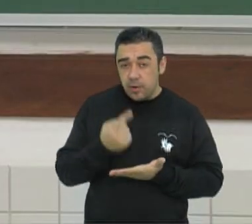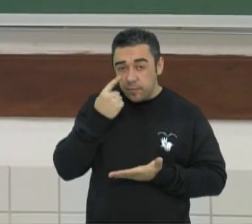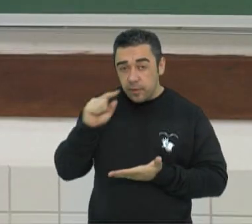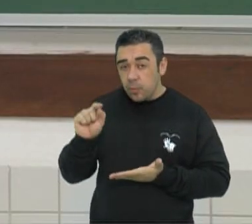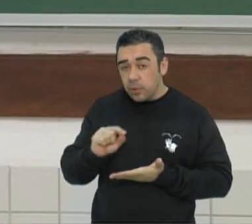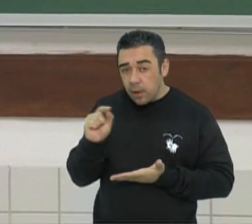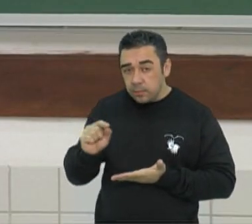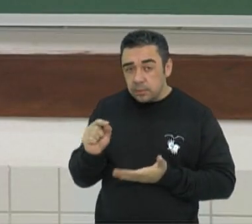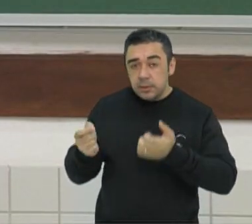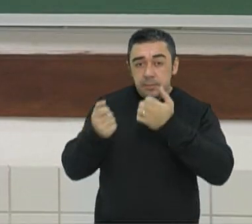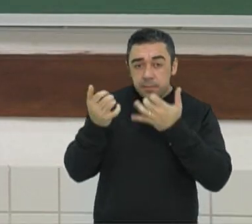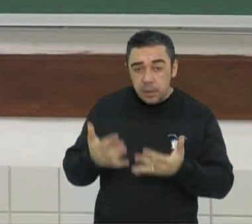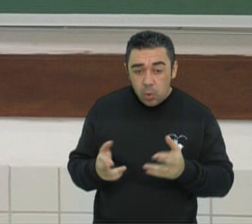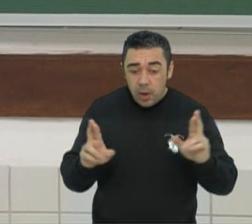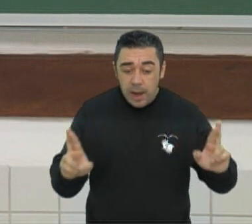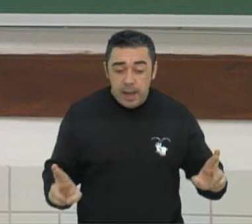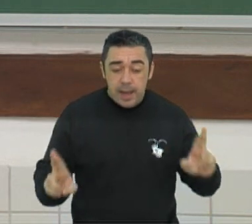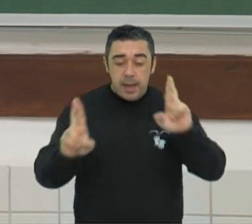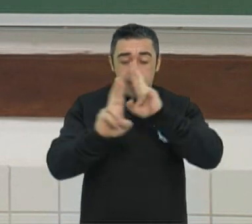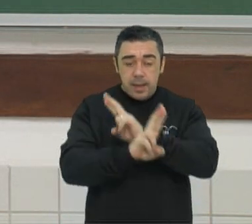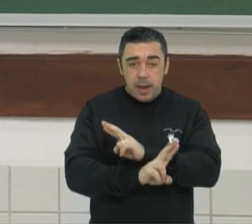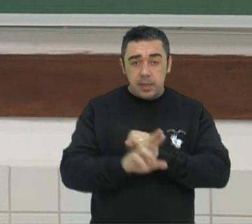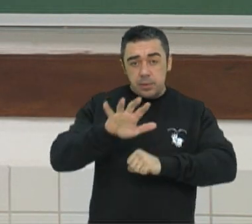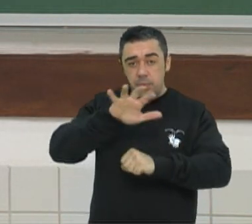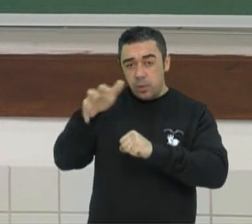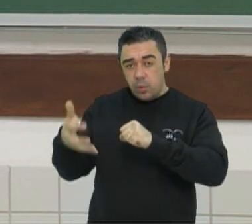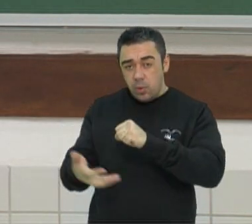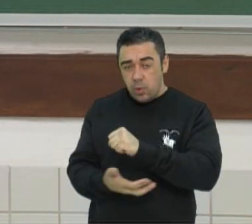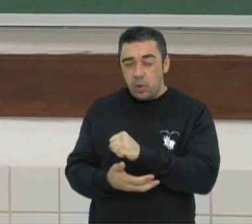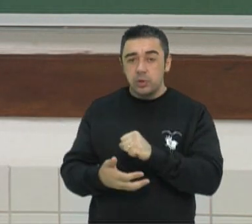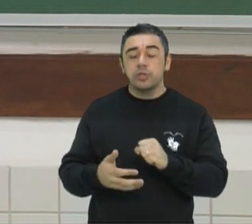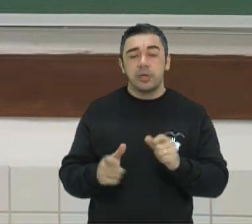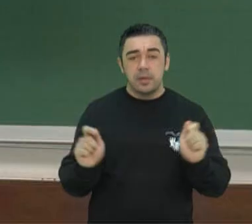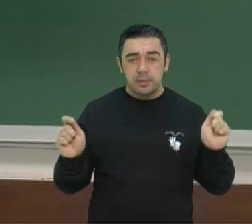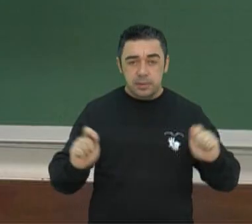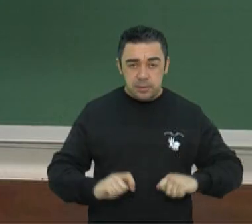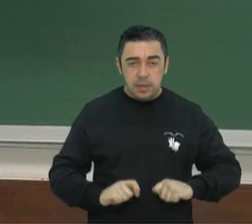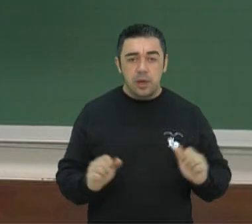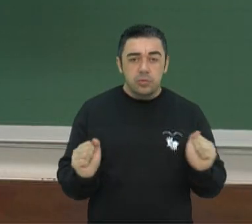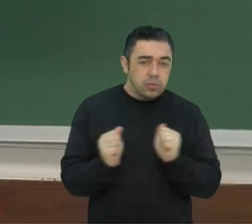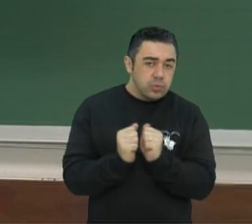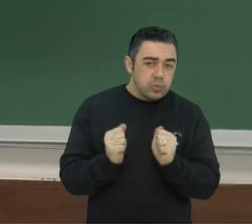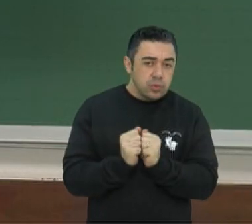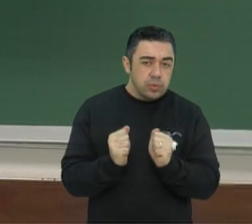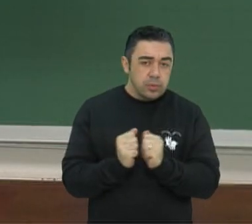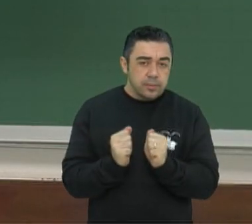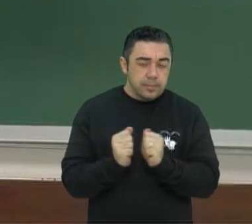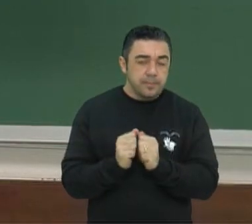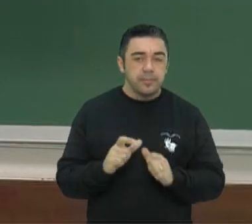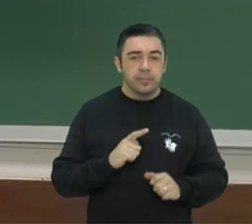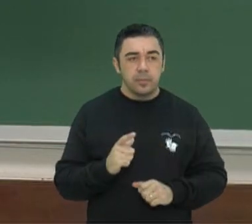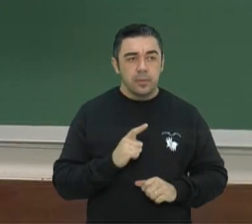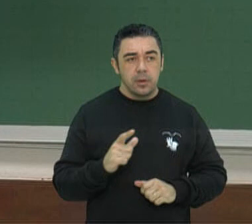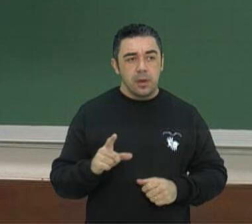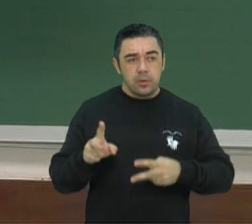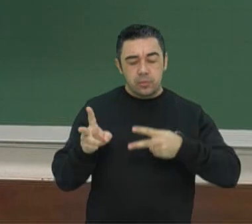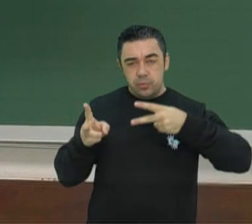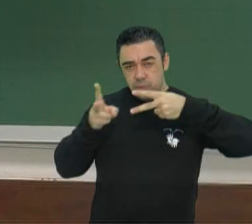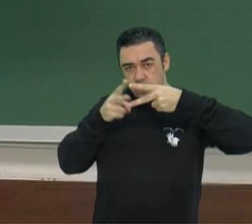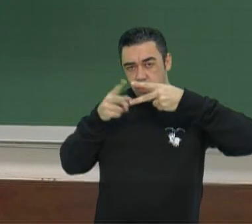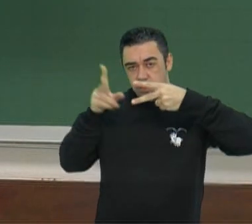gente viu? A gente falou das relações ecológicas harmônicas. São várias. Quais são elas? A colônia e a sociedade, que são